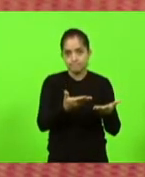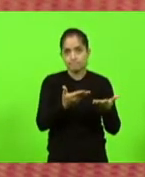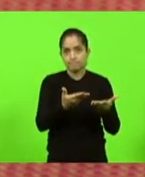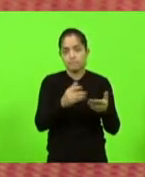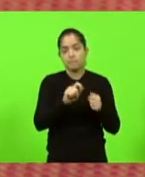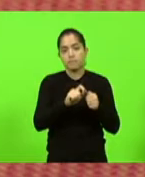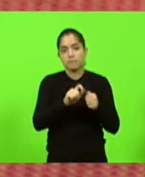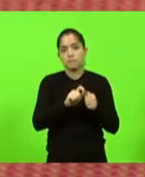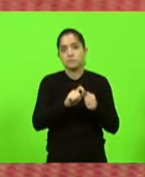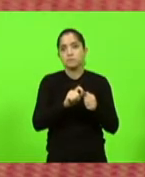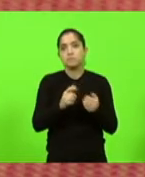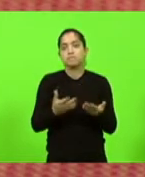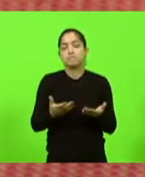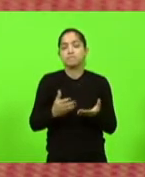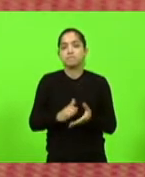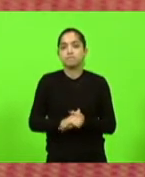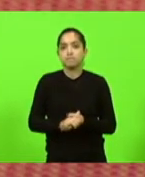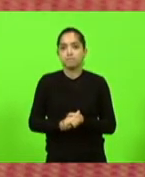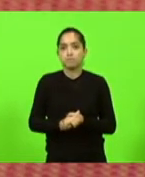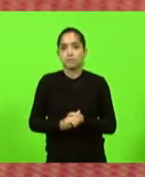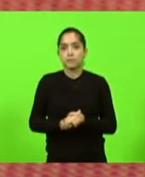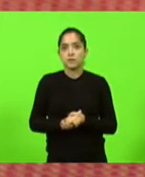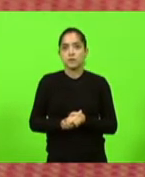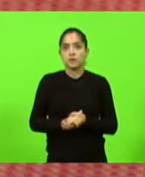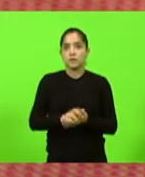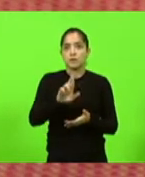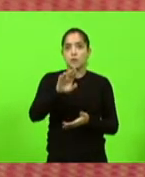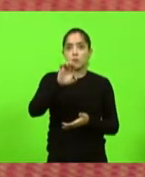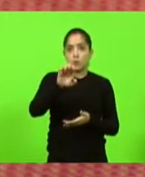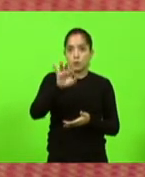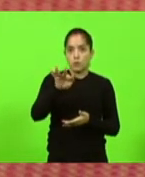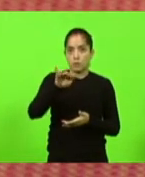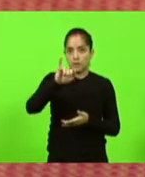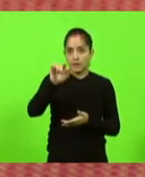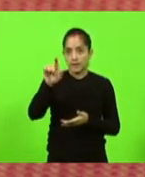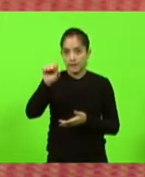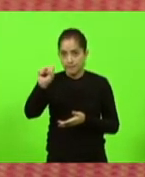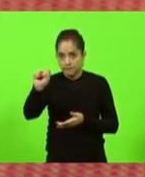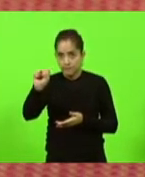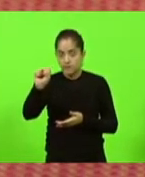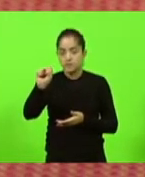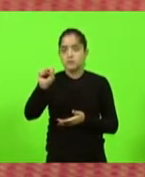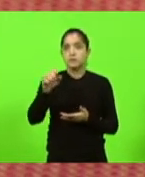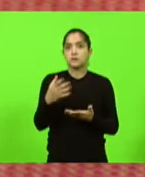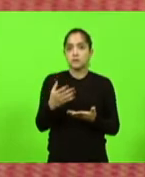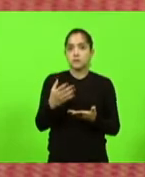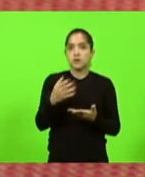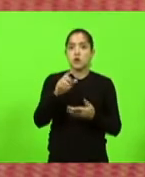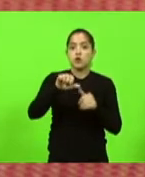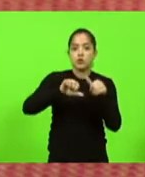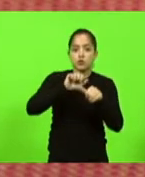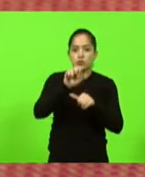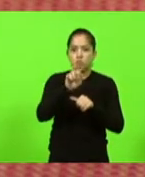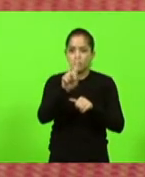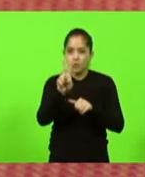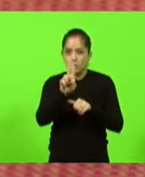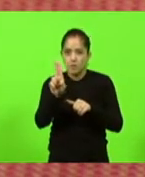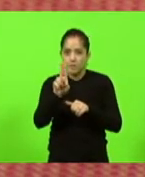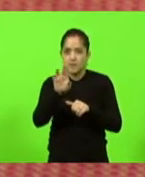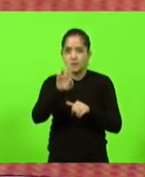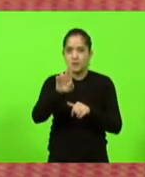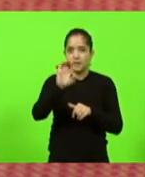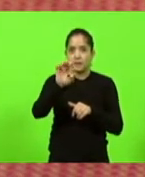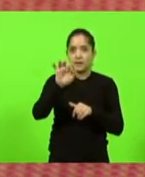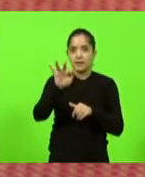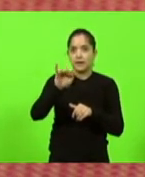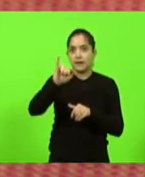hoje. O Refis, que já é tradicional, veio com o nome de Prefis, provavelmente com pé na frente, por